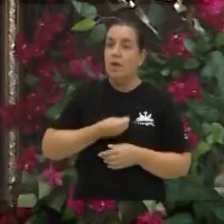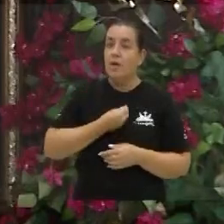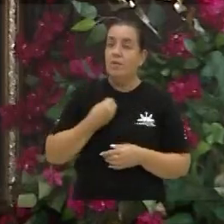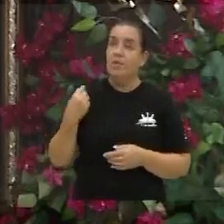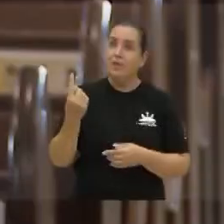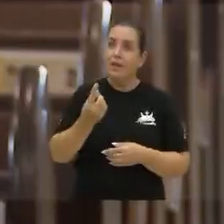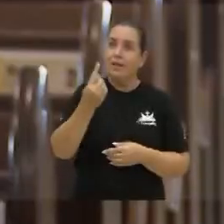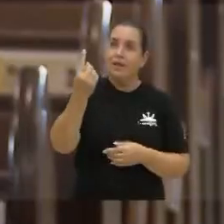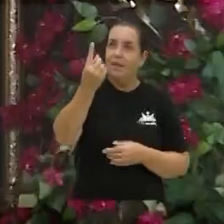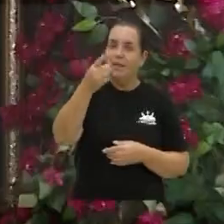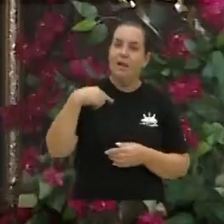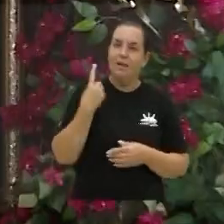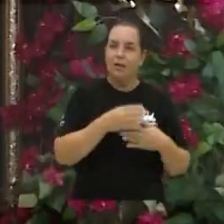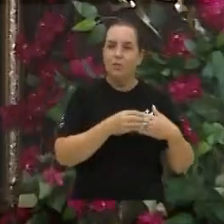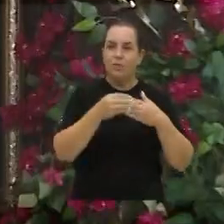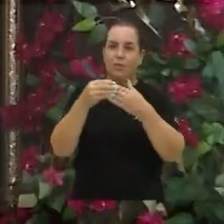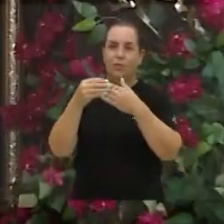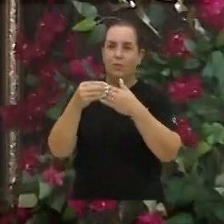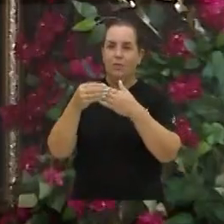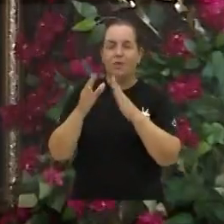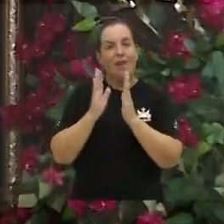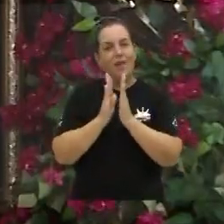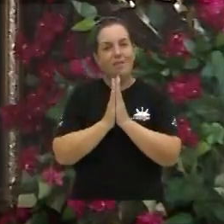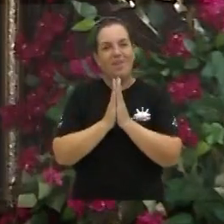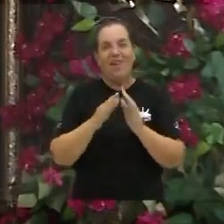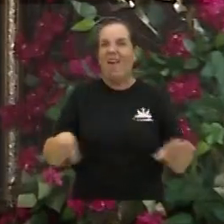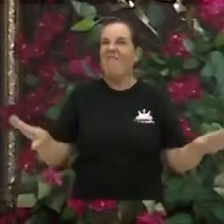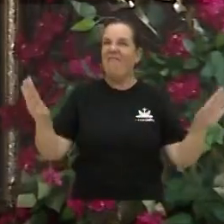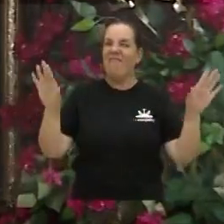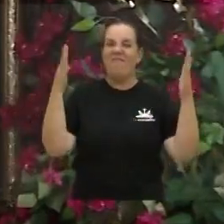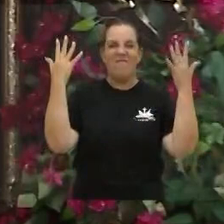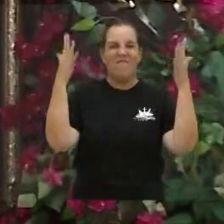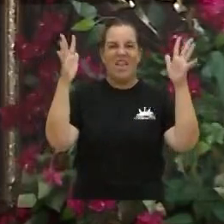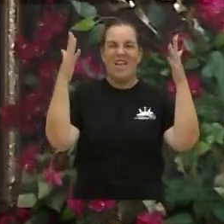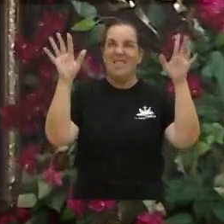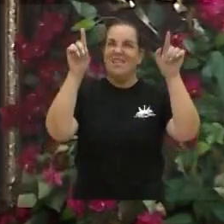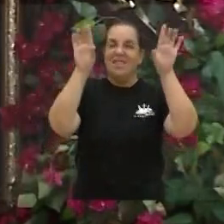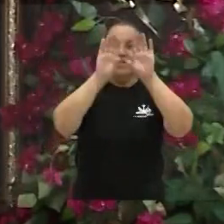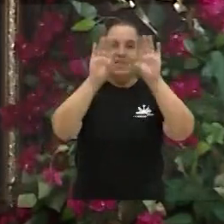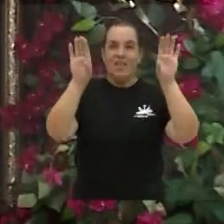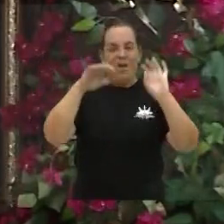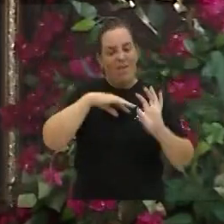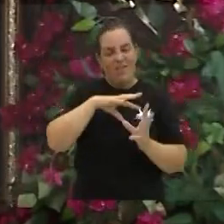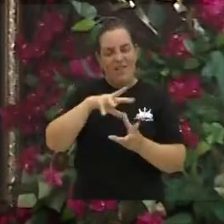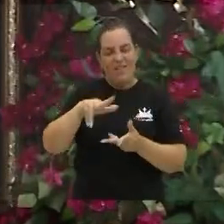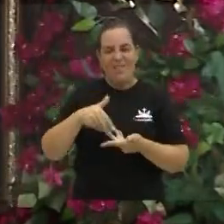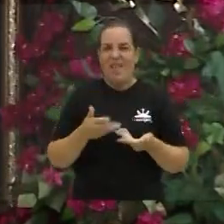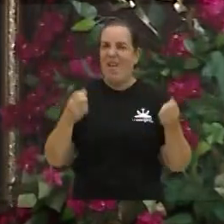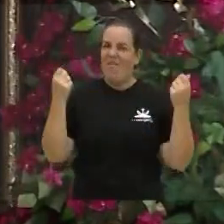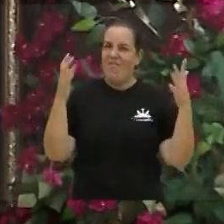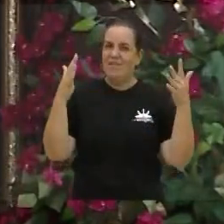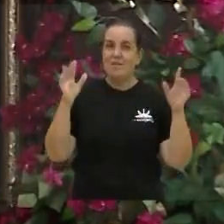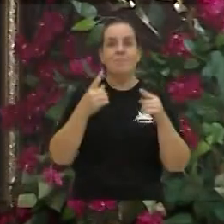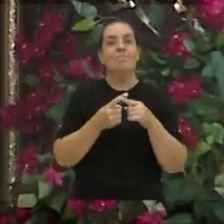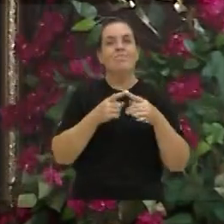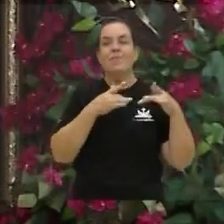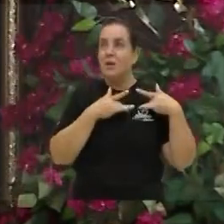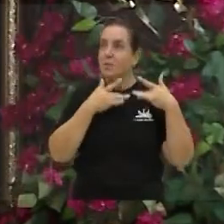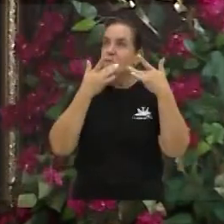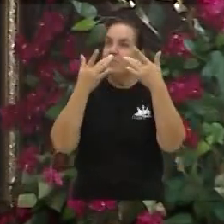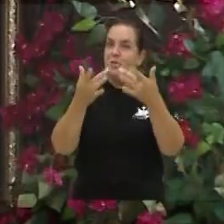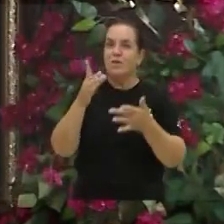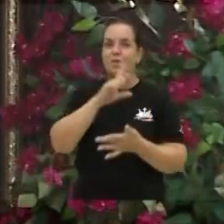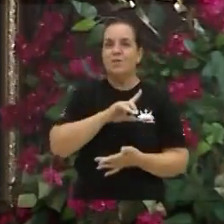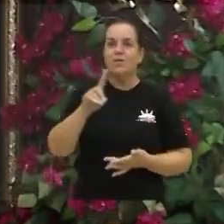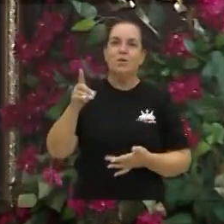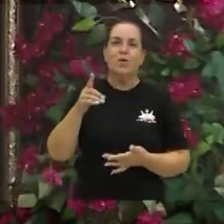vida eterna. Amém. É festa no céu, é festa na terra, porque a misericórdia de Deus nos